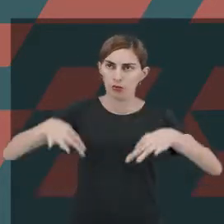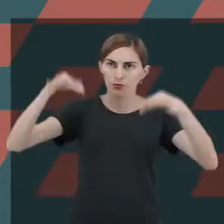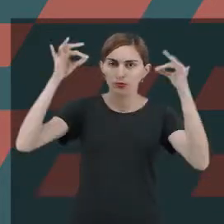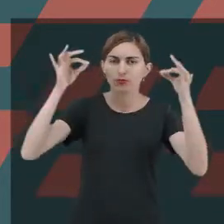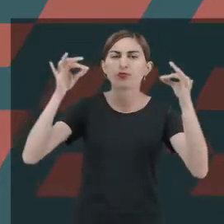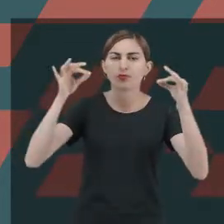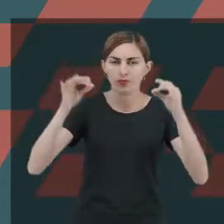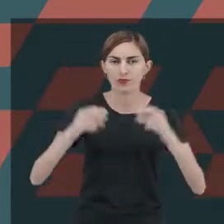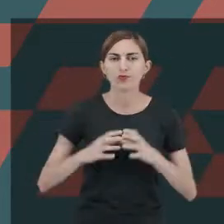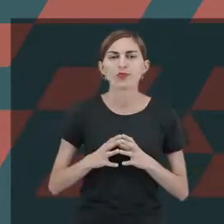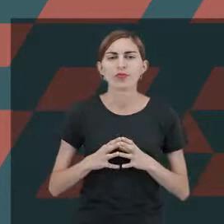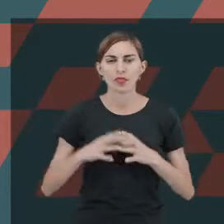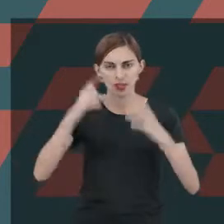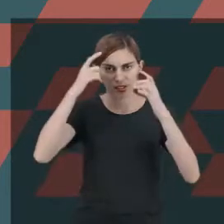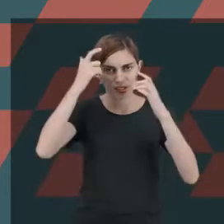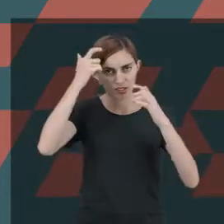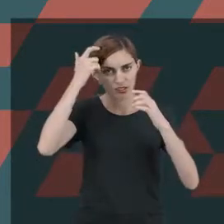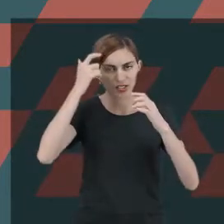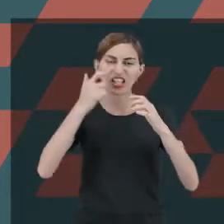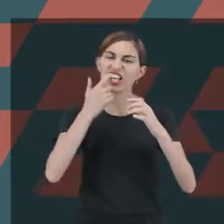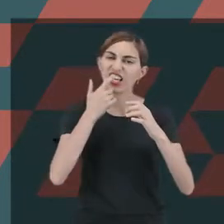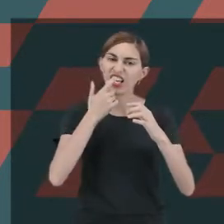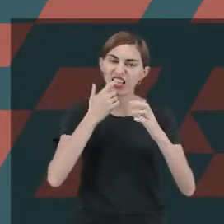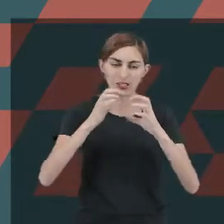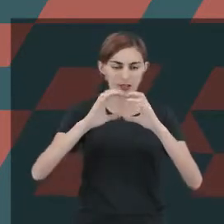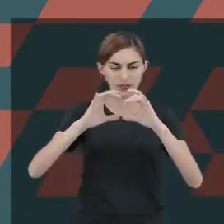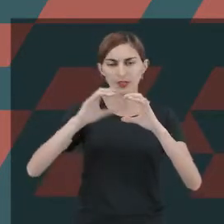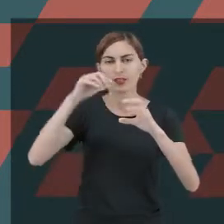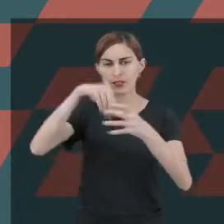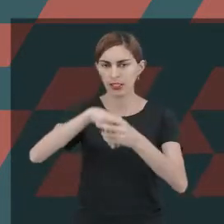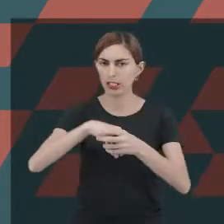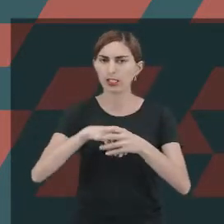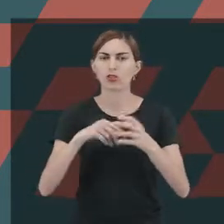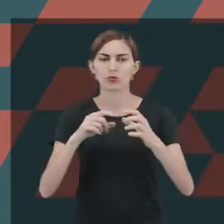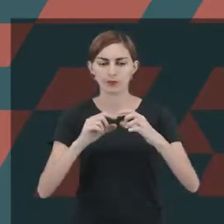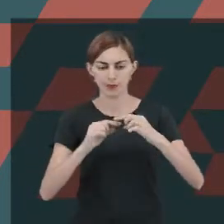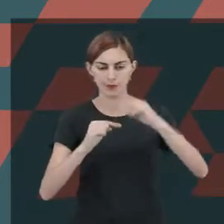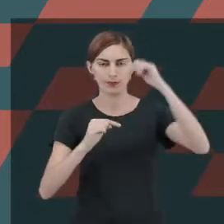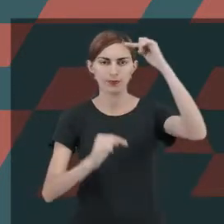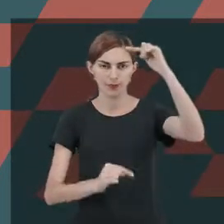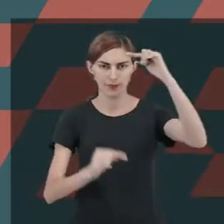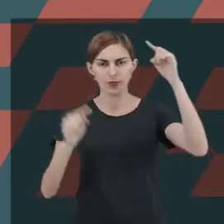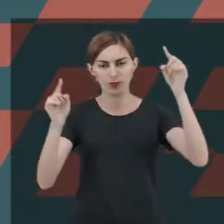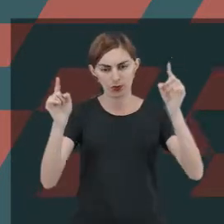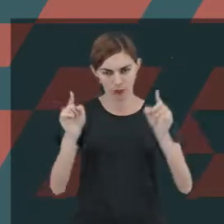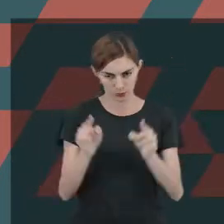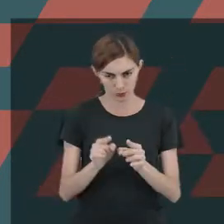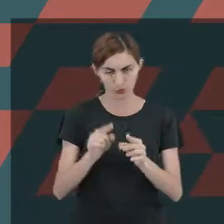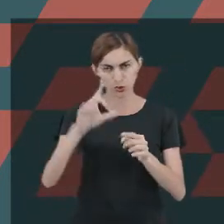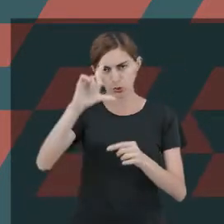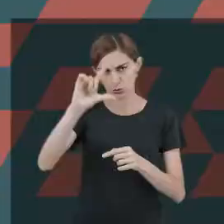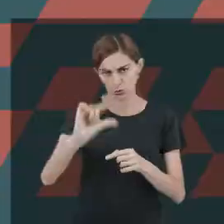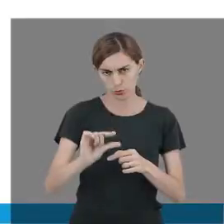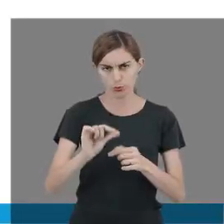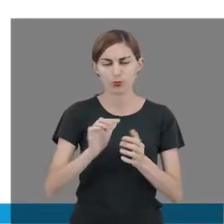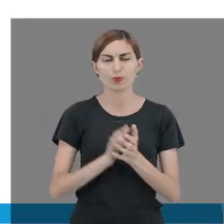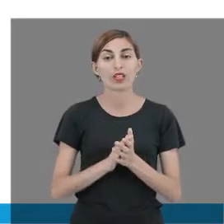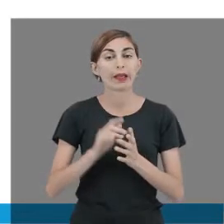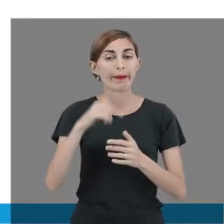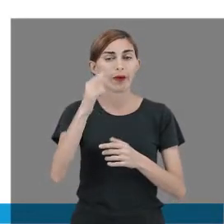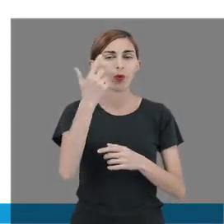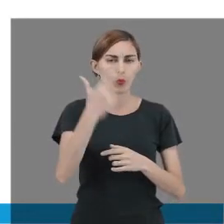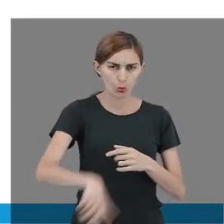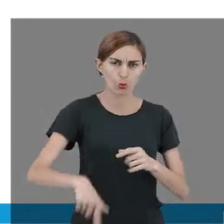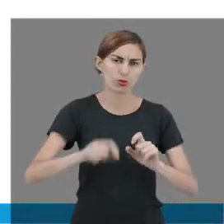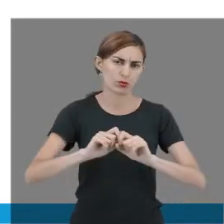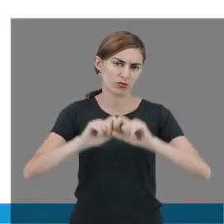desenvolvimento cortical, calcificações mais em região cortical e também o ventrículo grande pela redução do volume. E aí a gente